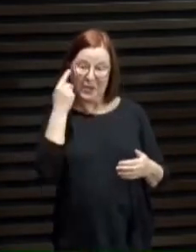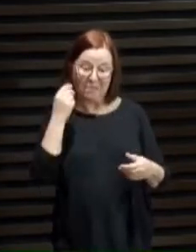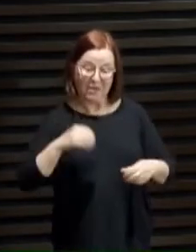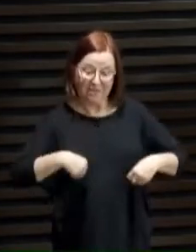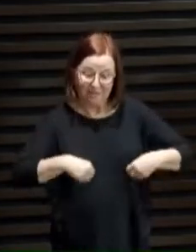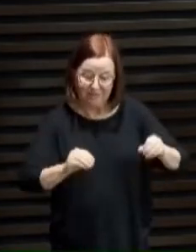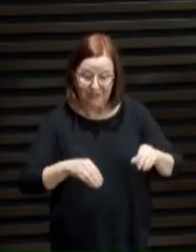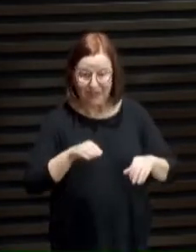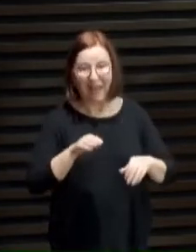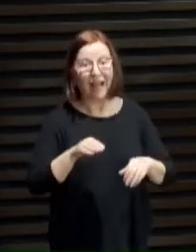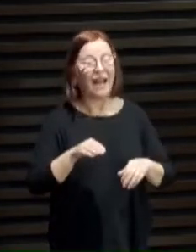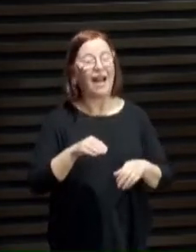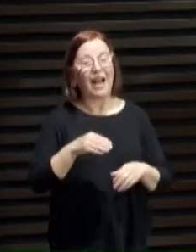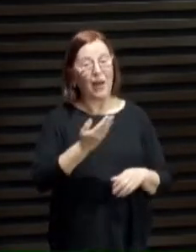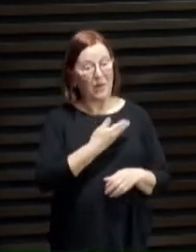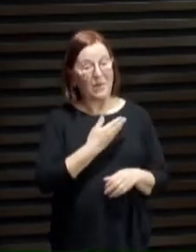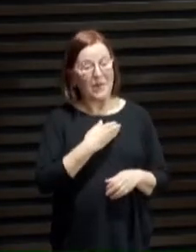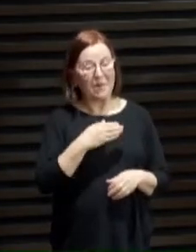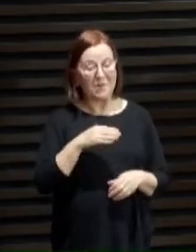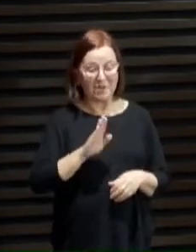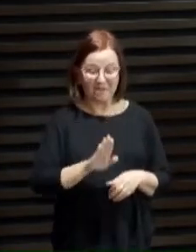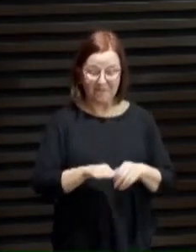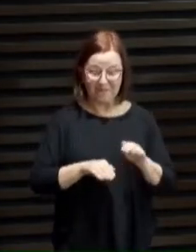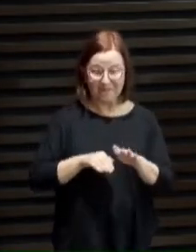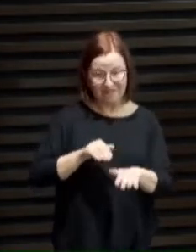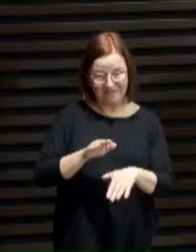extrema alegria por alguém que estava vindo.